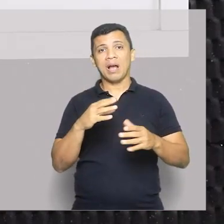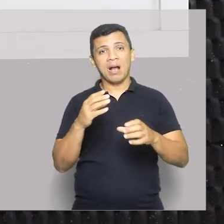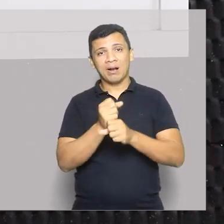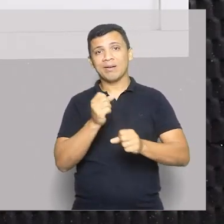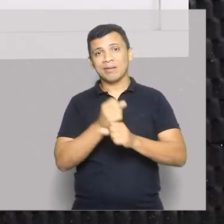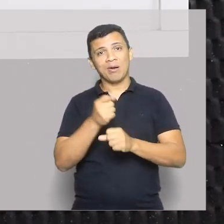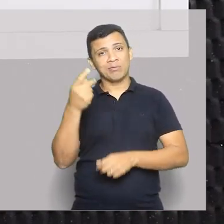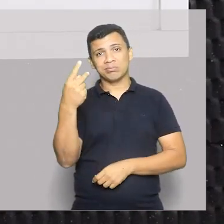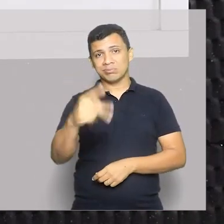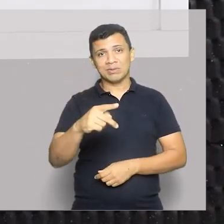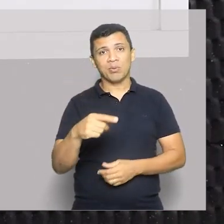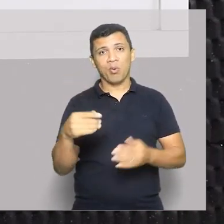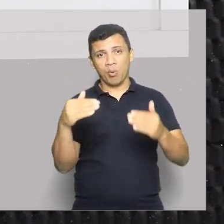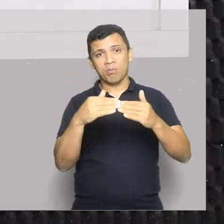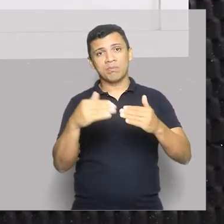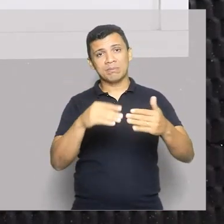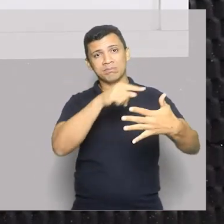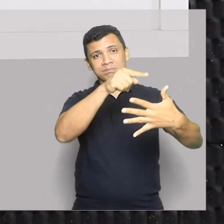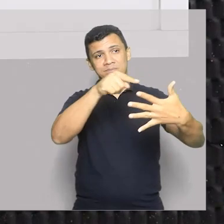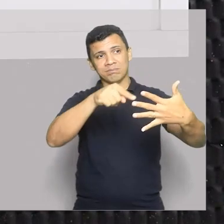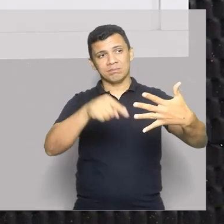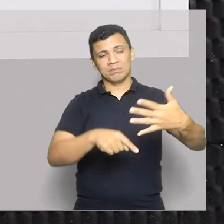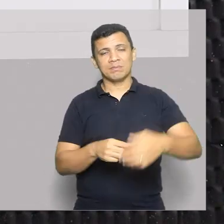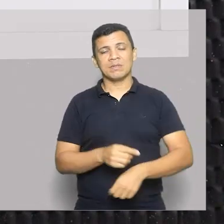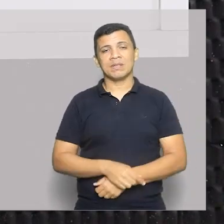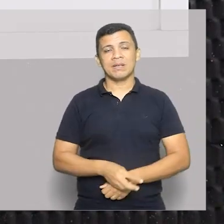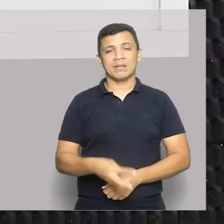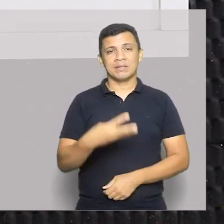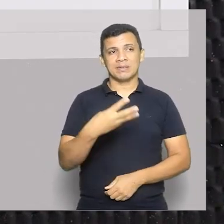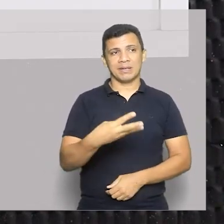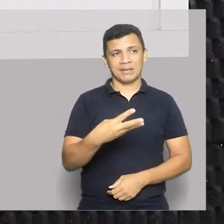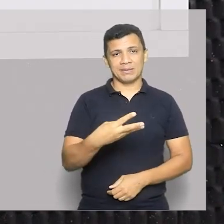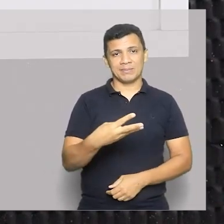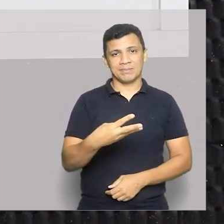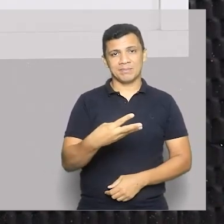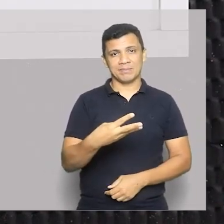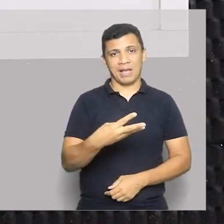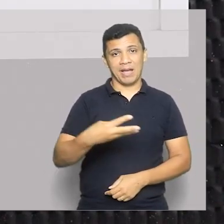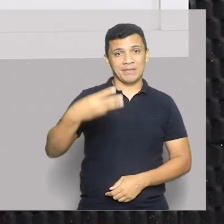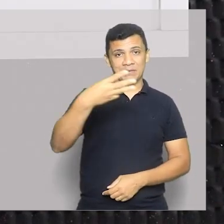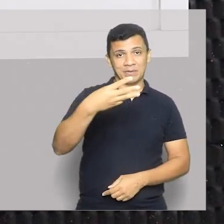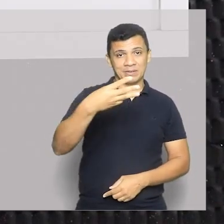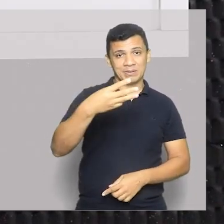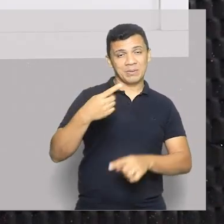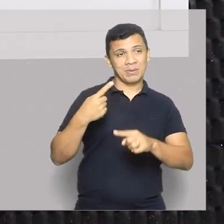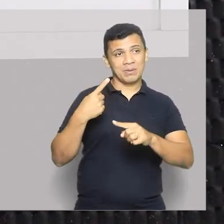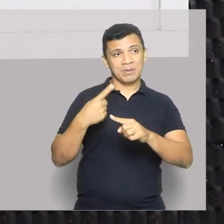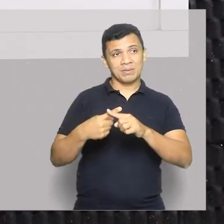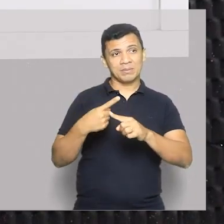nas opções. Então vai ficar 3 elevado a 3, multiplicado por